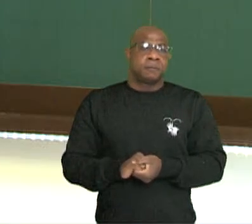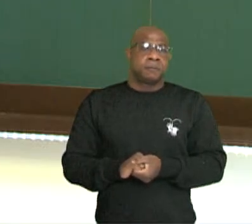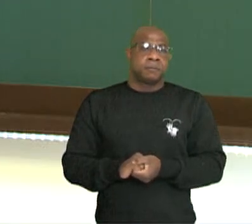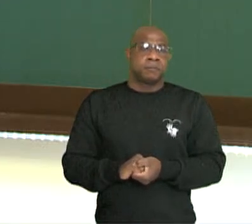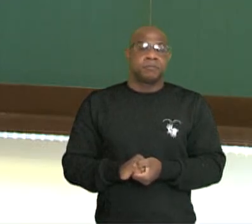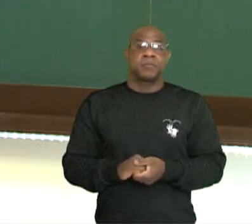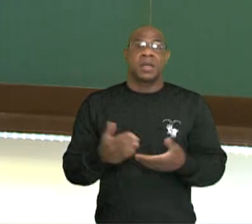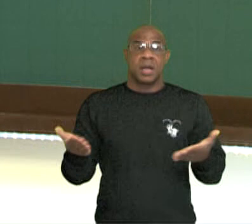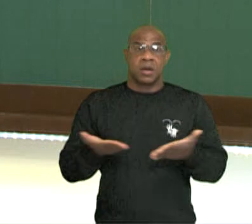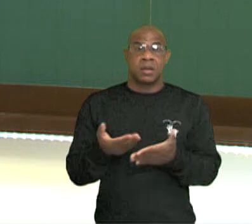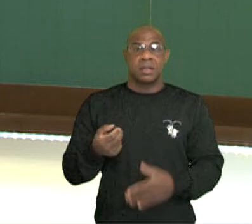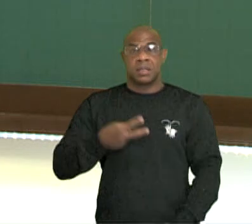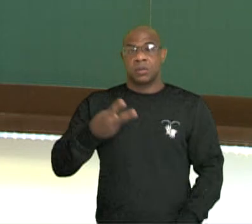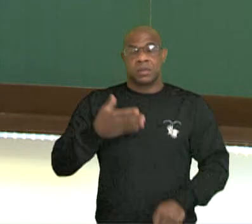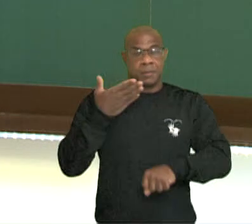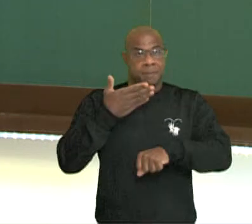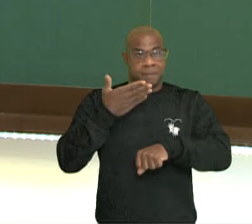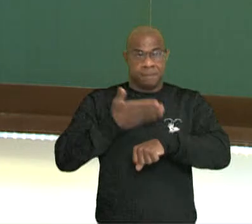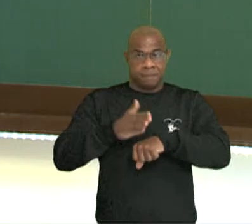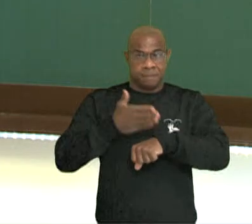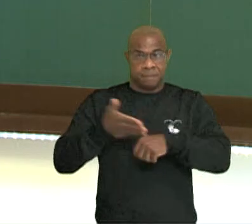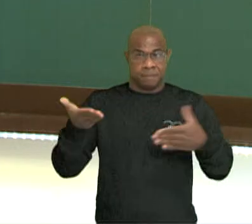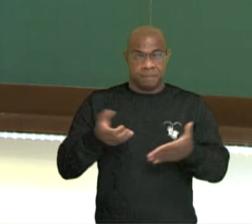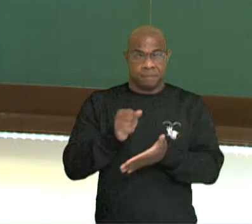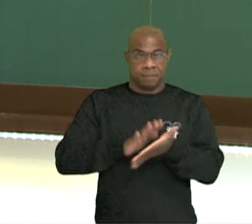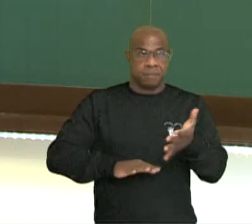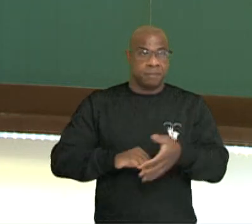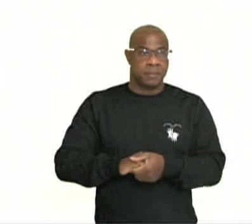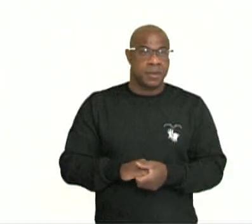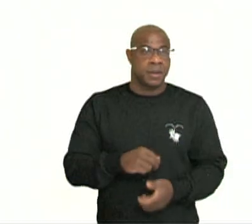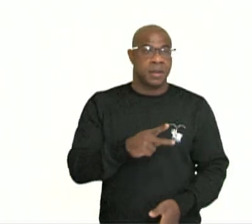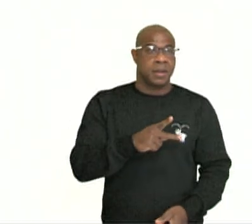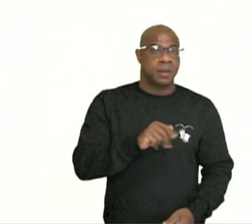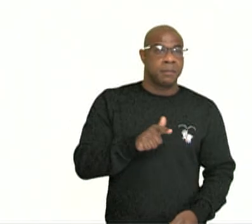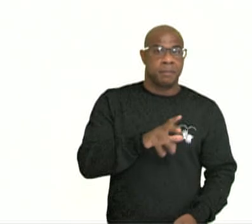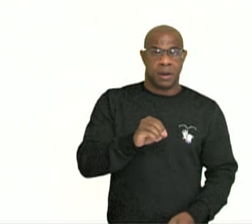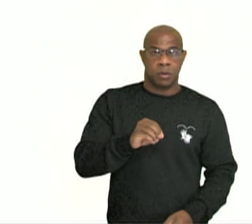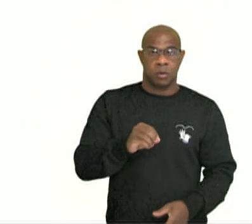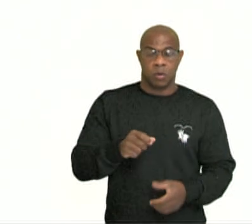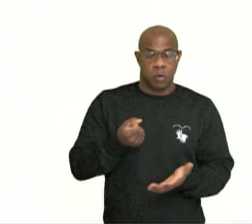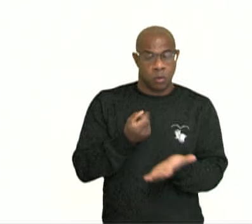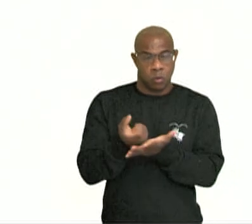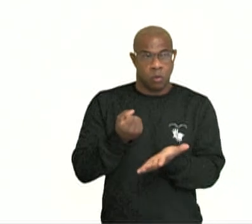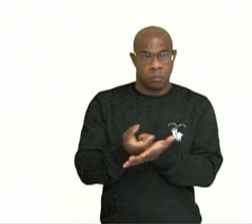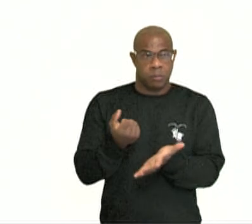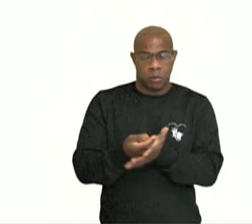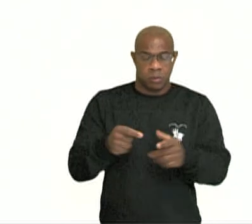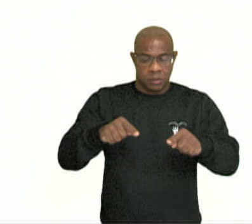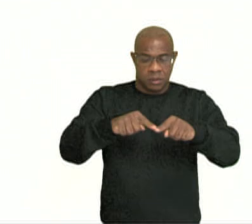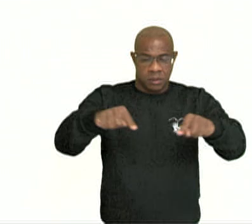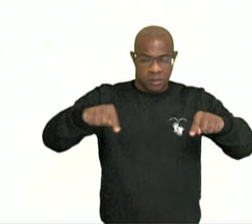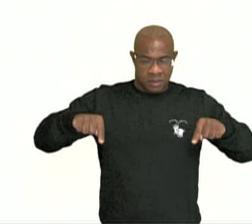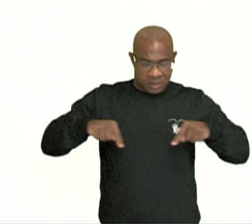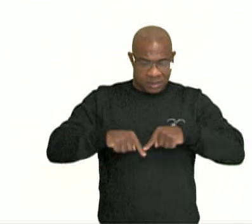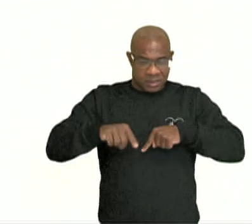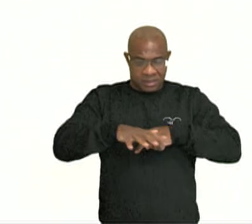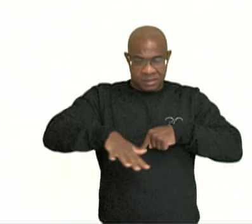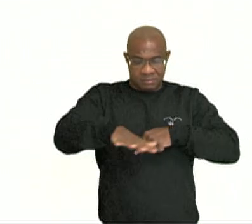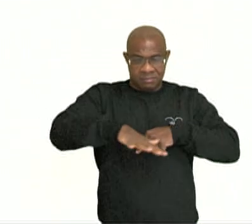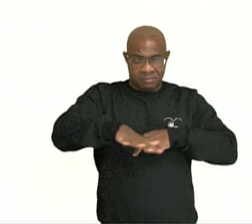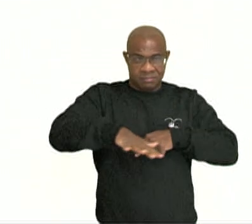Nessa segunda atividade dessa aula, Paulo comprou um terreno baldio. Sabe aquele terreninho que fica do lado ali? Que às